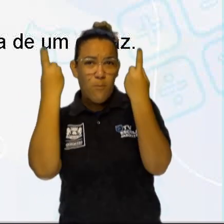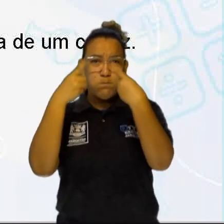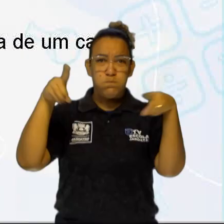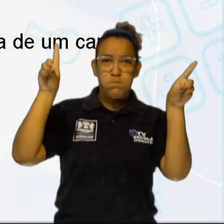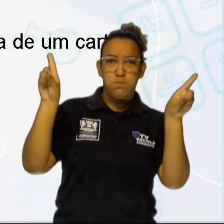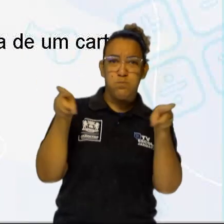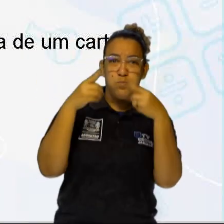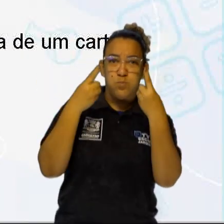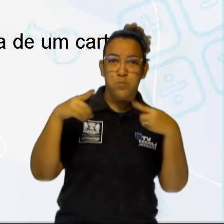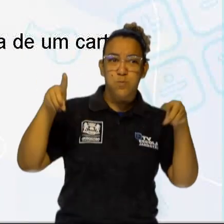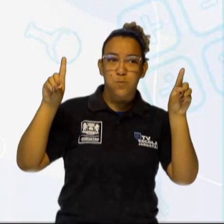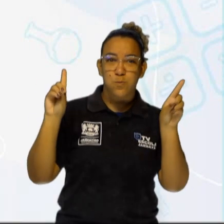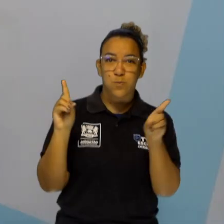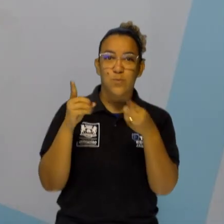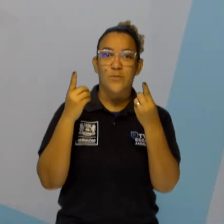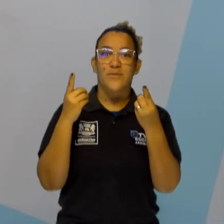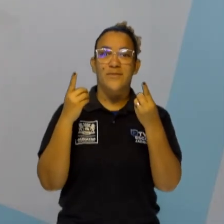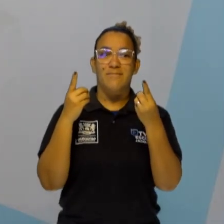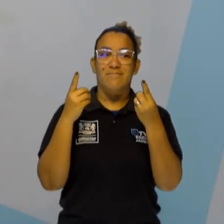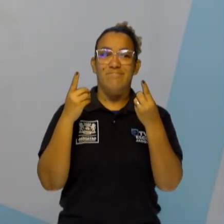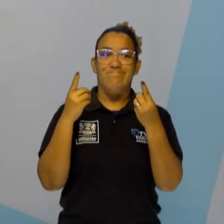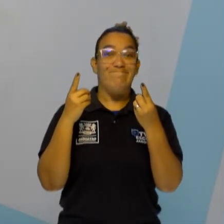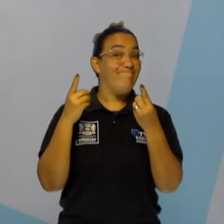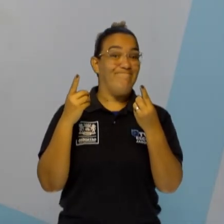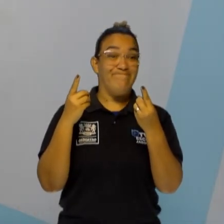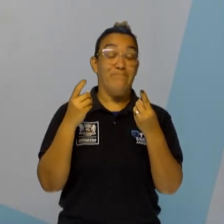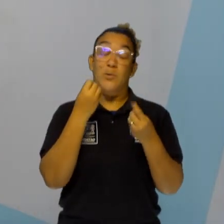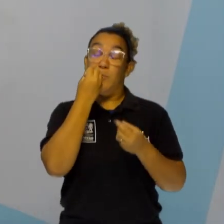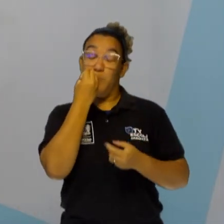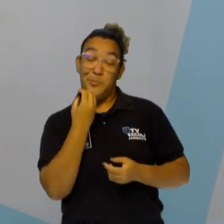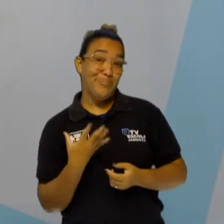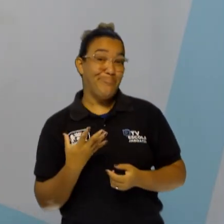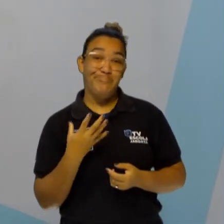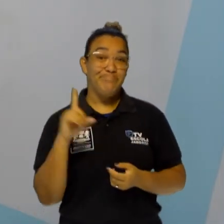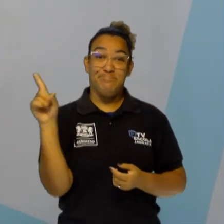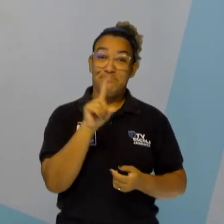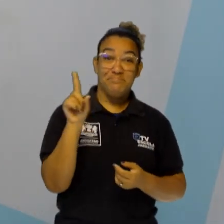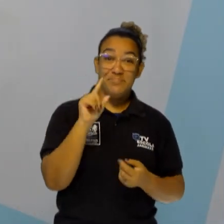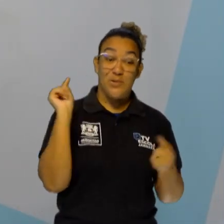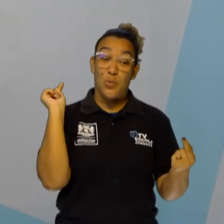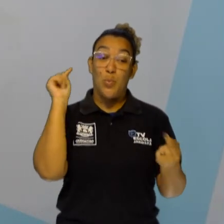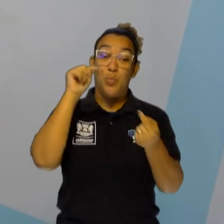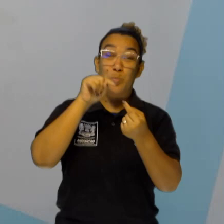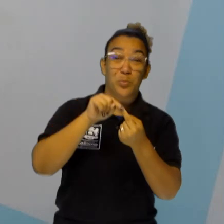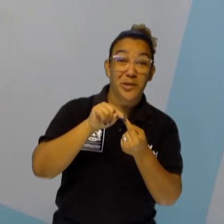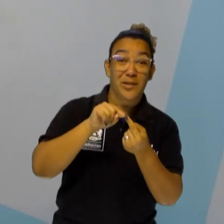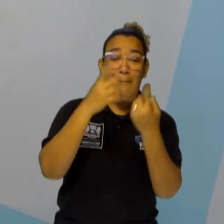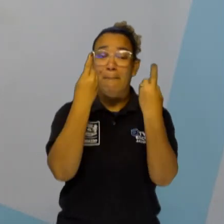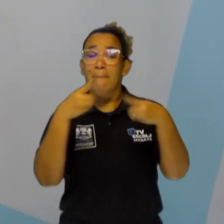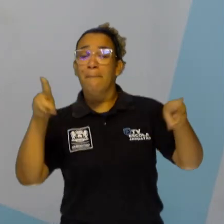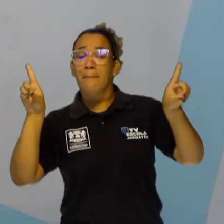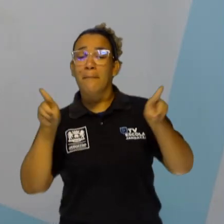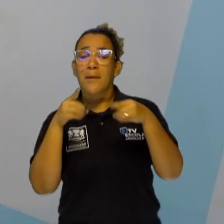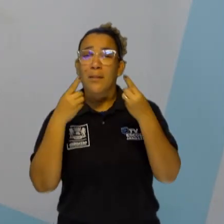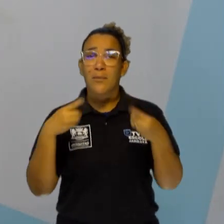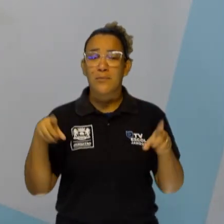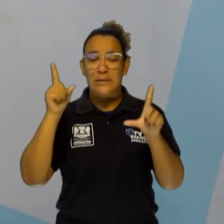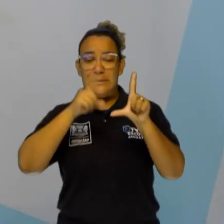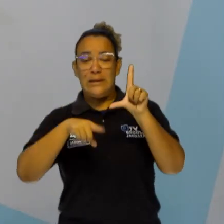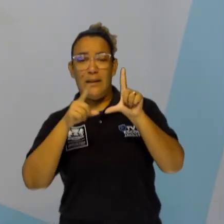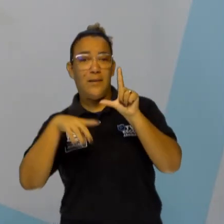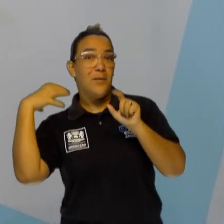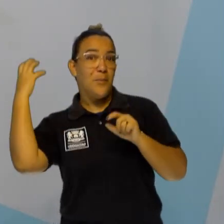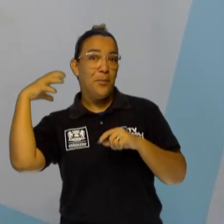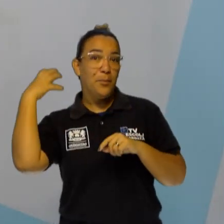ficaria difícil reproduzi-la no papel. Bom, gente, não há uma relação direta entre melodia e a letra da música que está